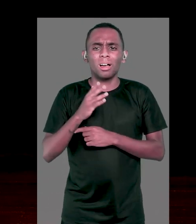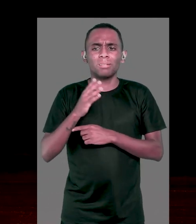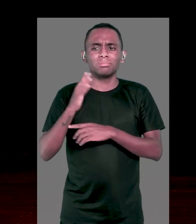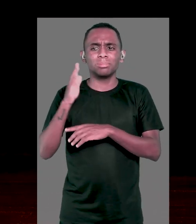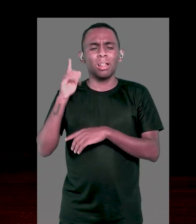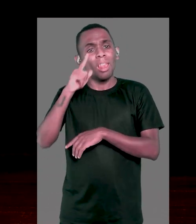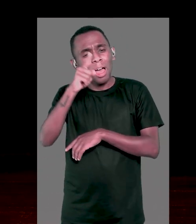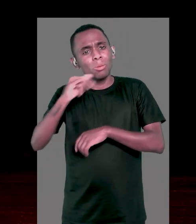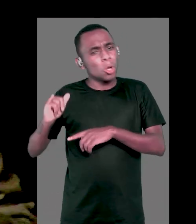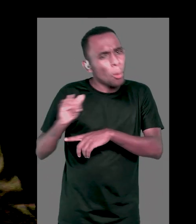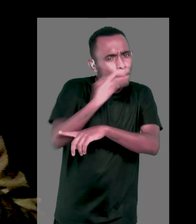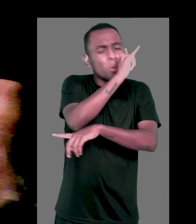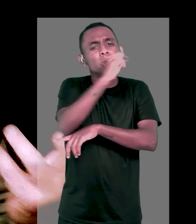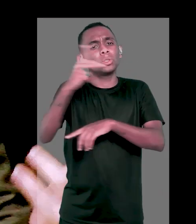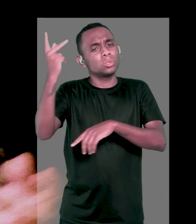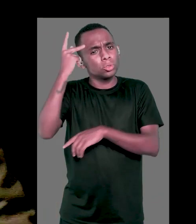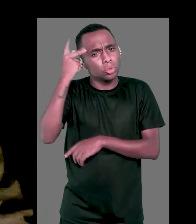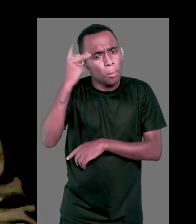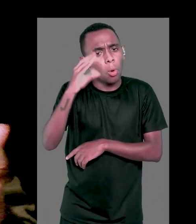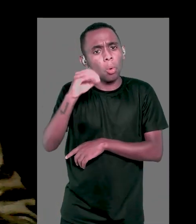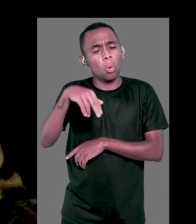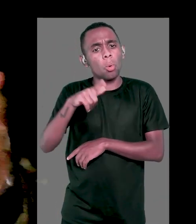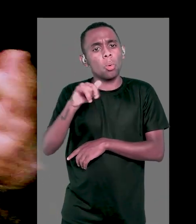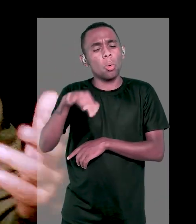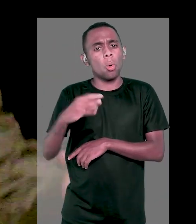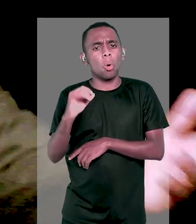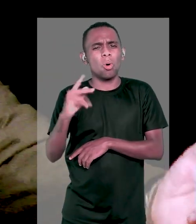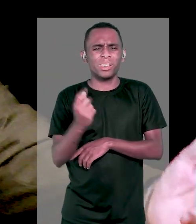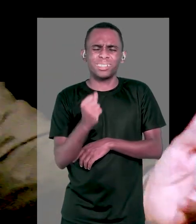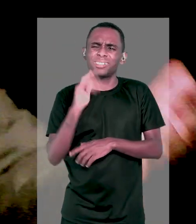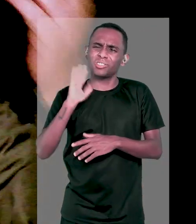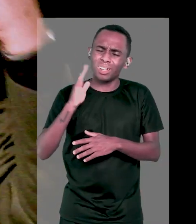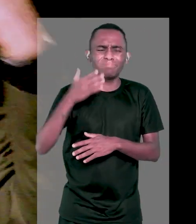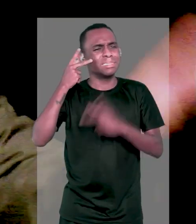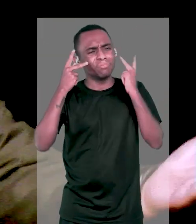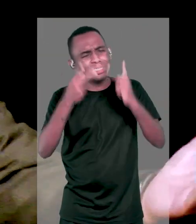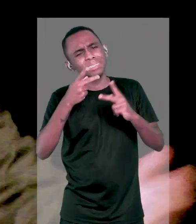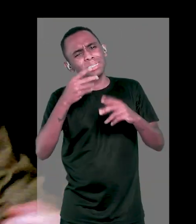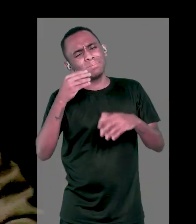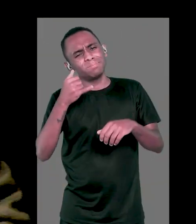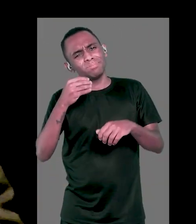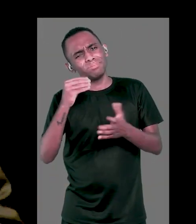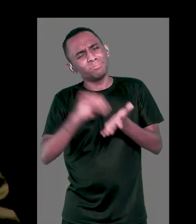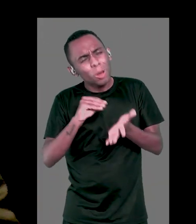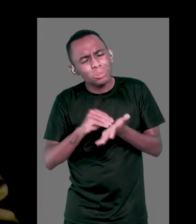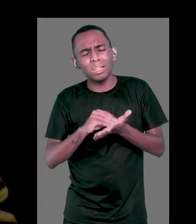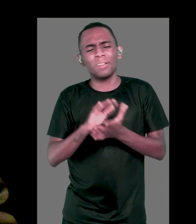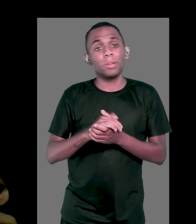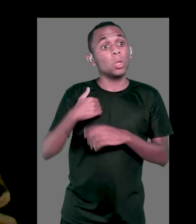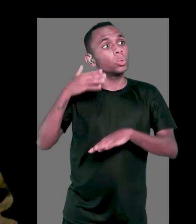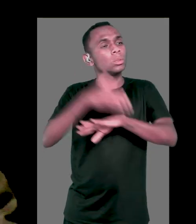na qual o tempo fazia muito tempo hoje de manhã nós estávamos juntos fazia muito tempo que eu não ia